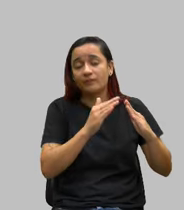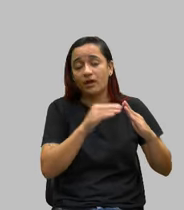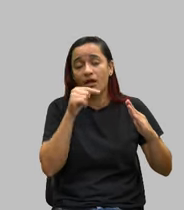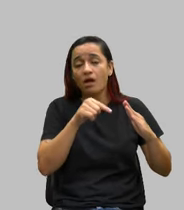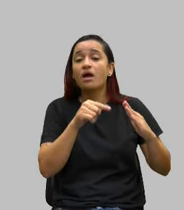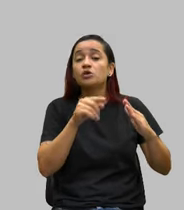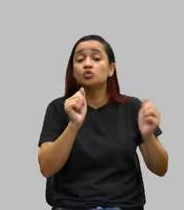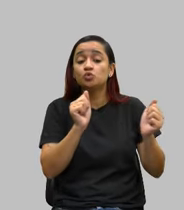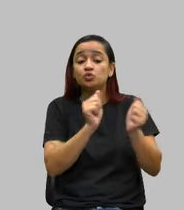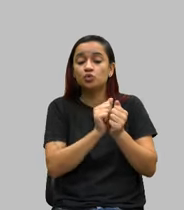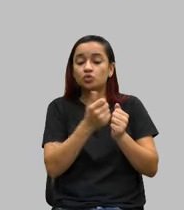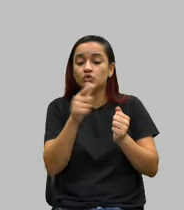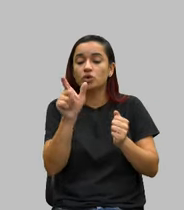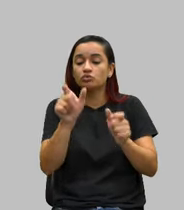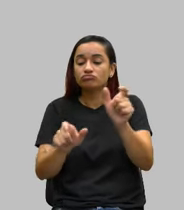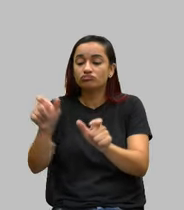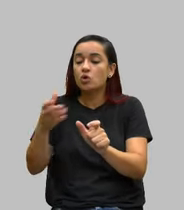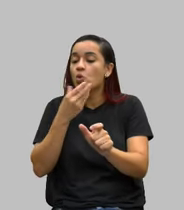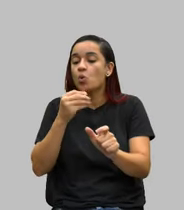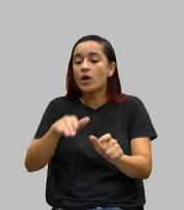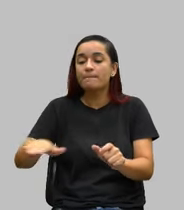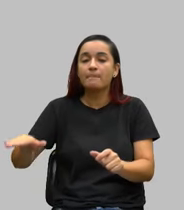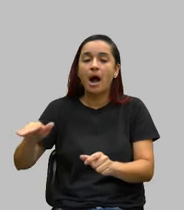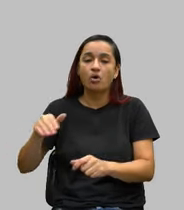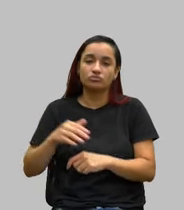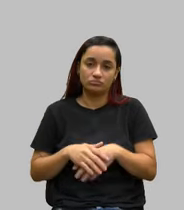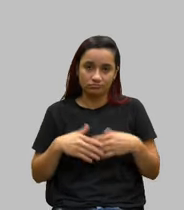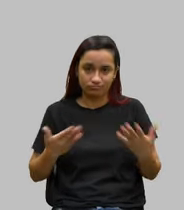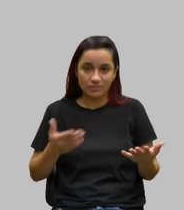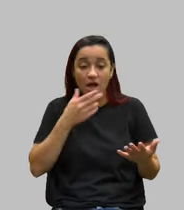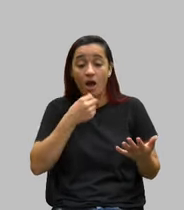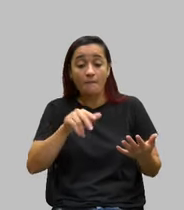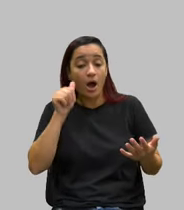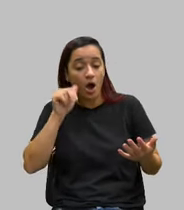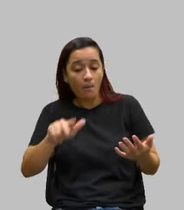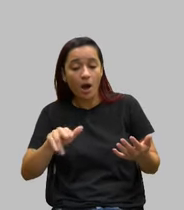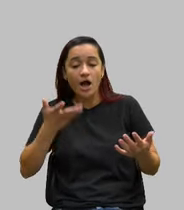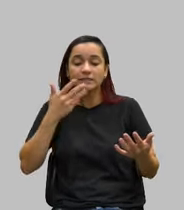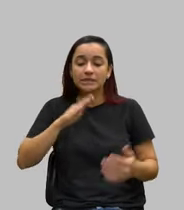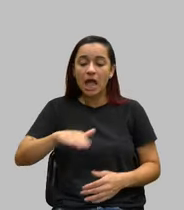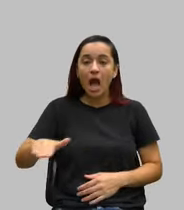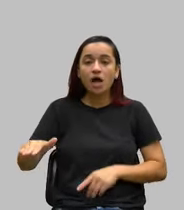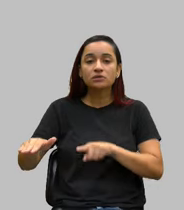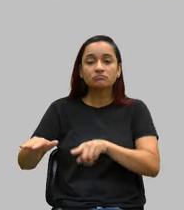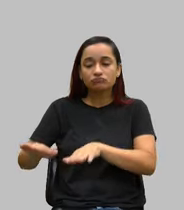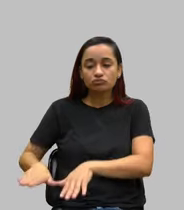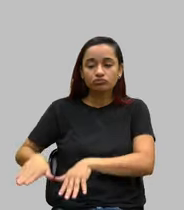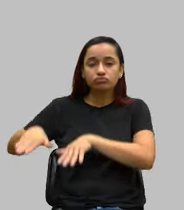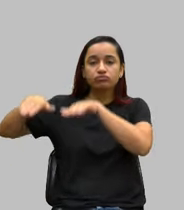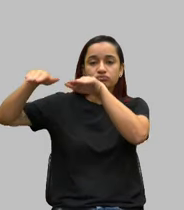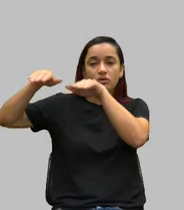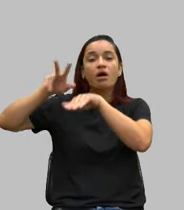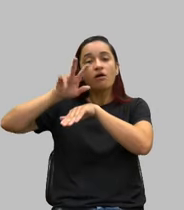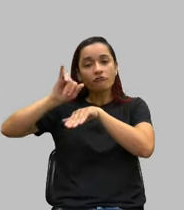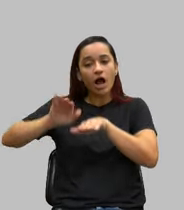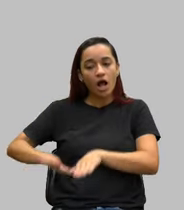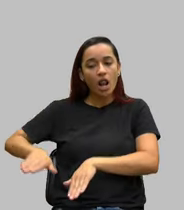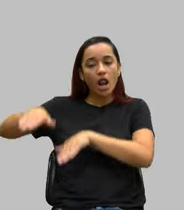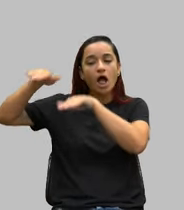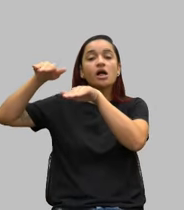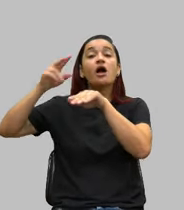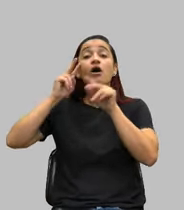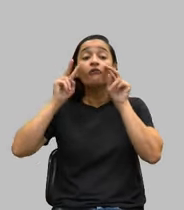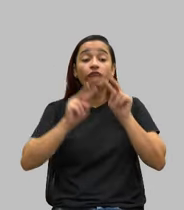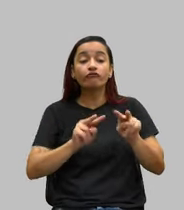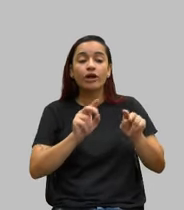dos seus irmãos menores de crianças que vão crescer nesse meio vendo